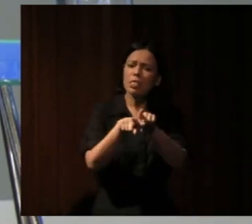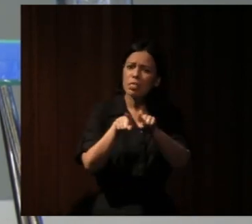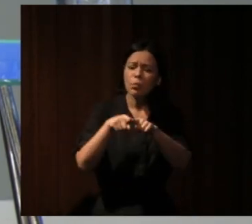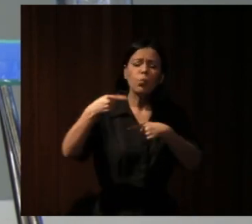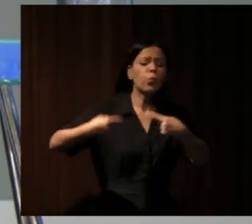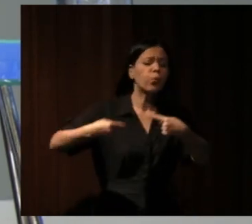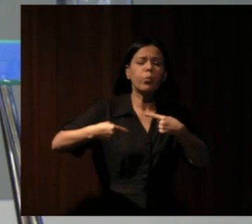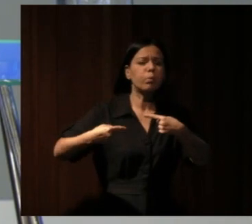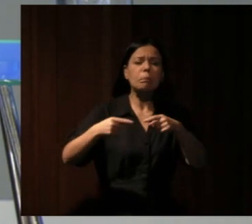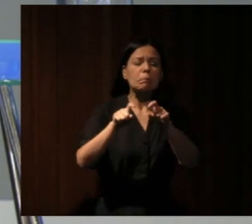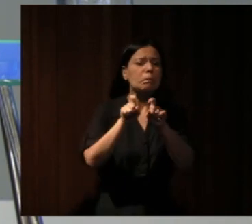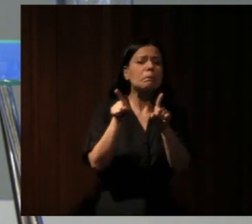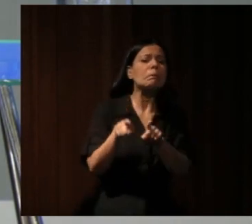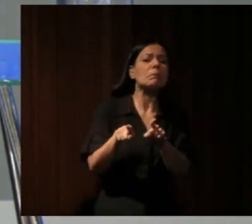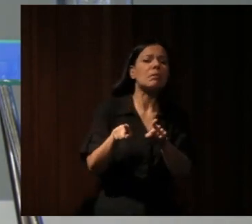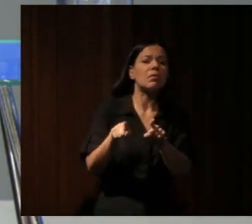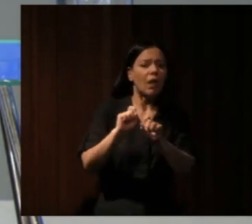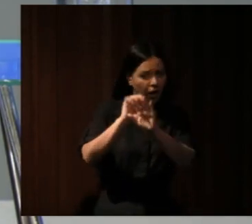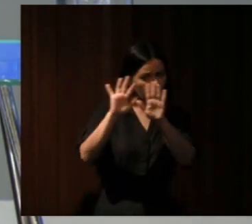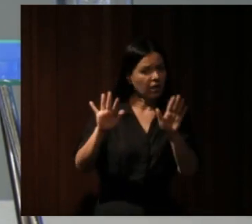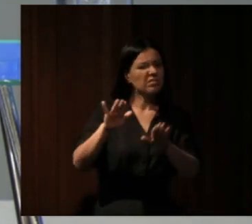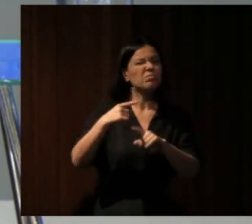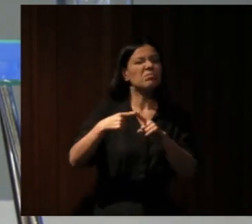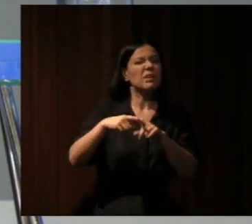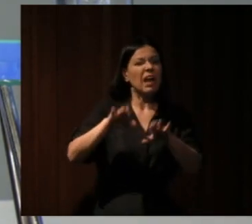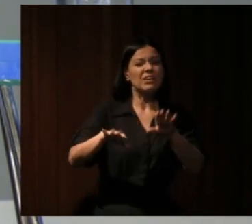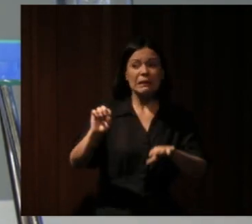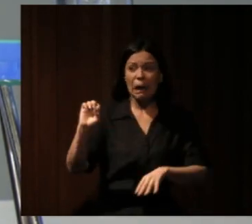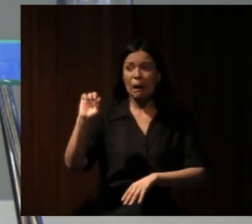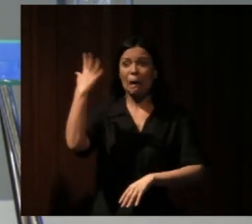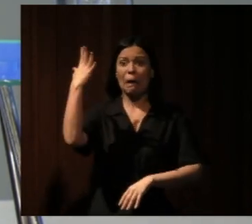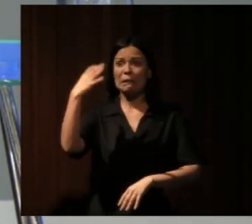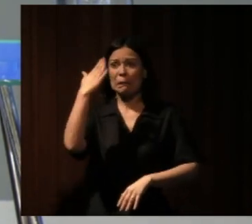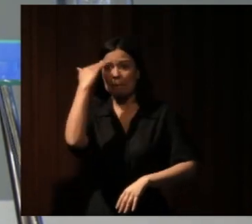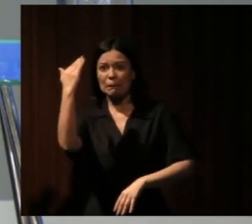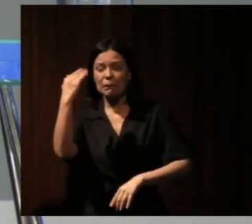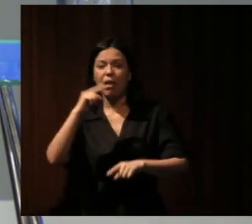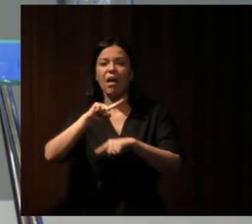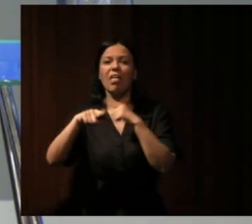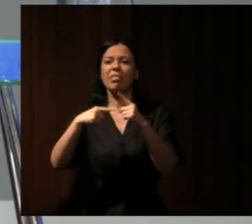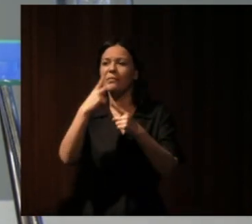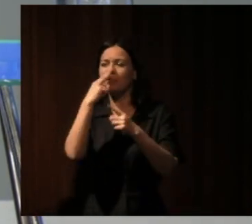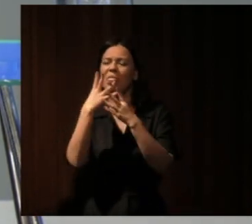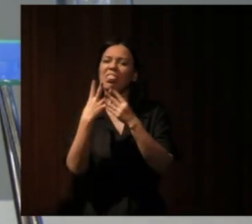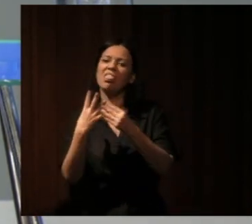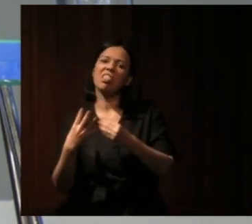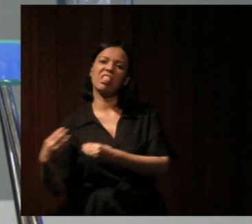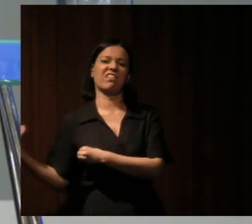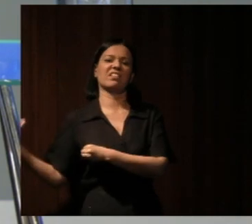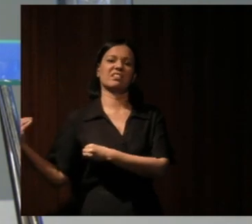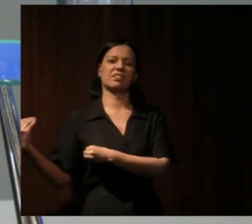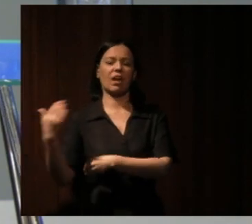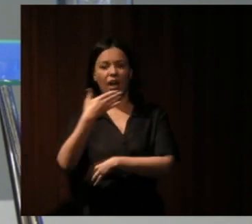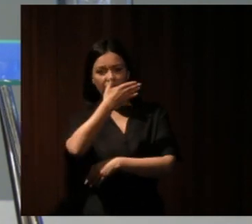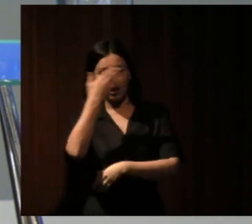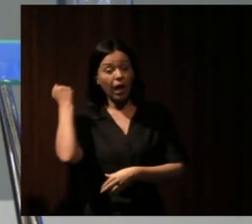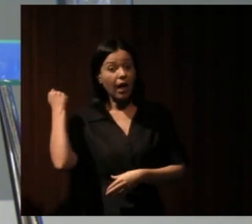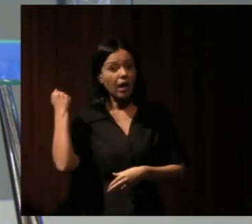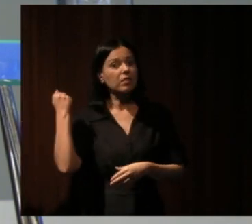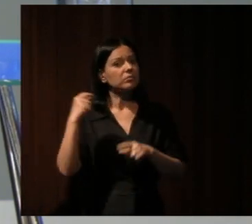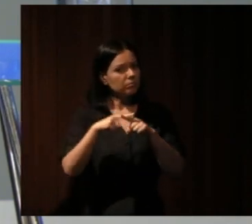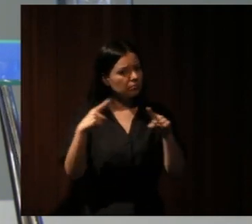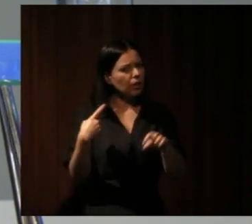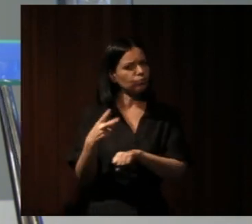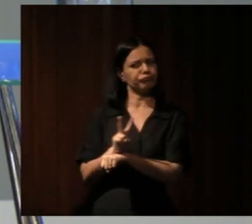né tende também a a esfriar como A Laura falou e a se perder mas a gente manter essa essa vigilância eu digo isso porque